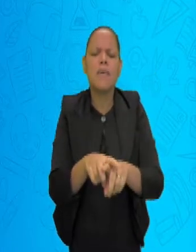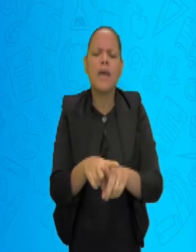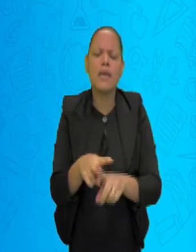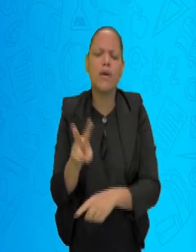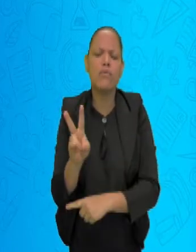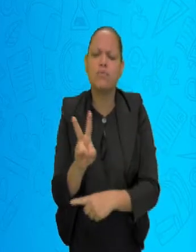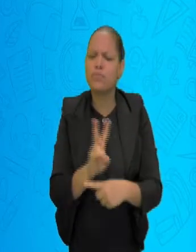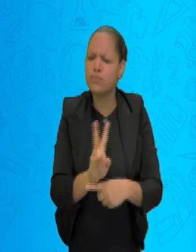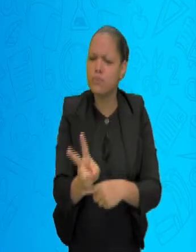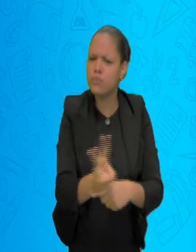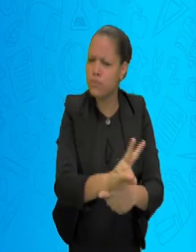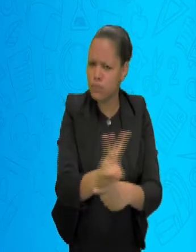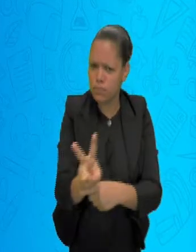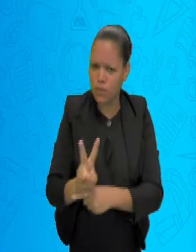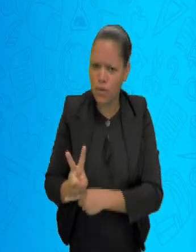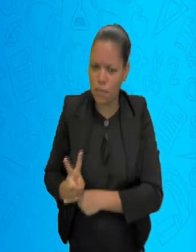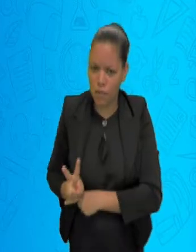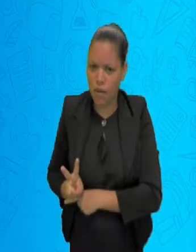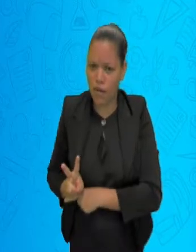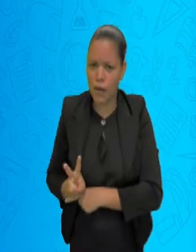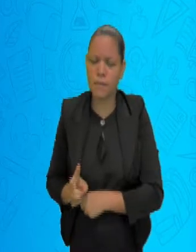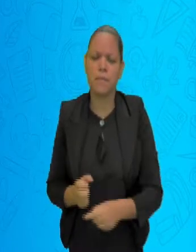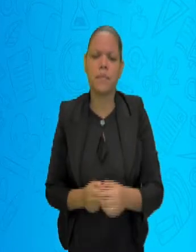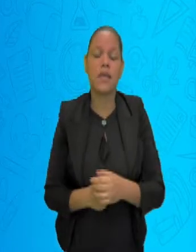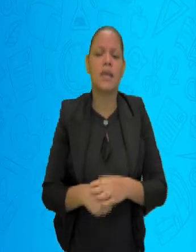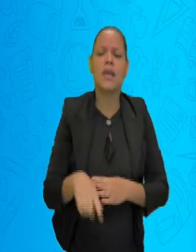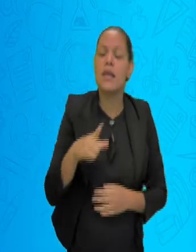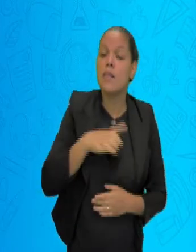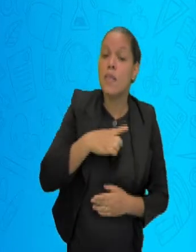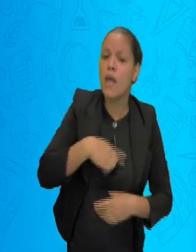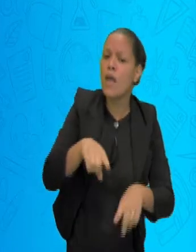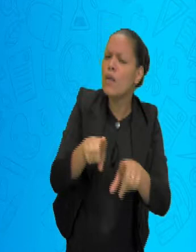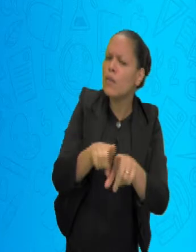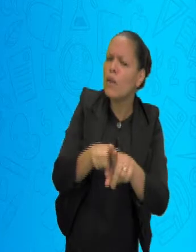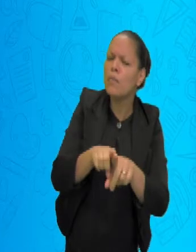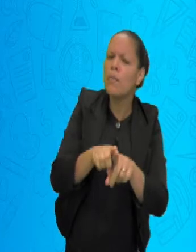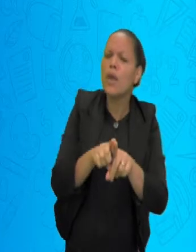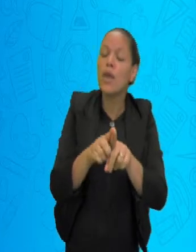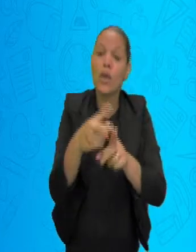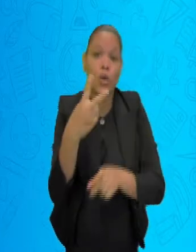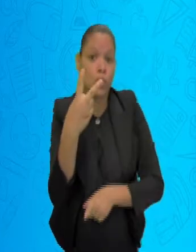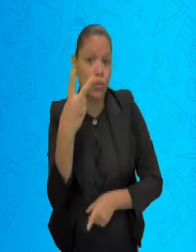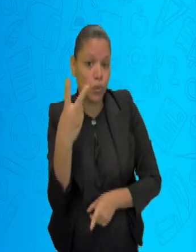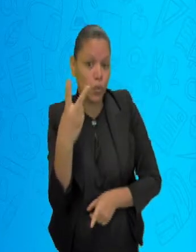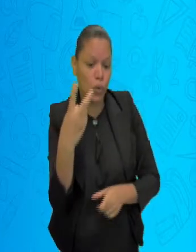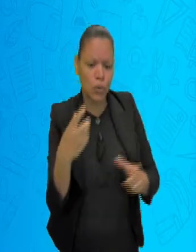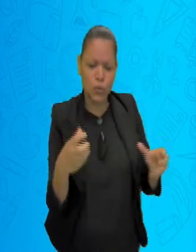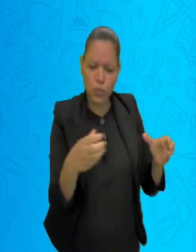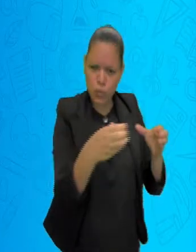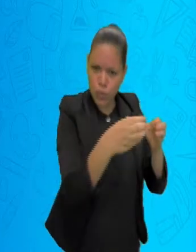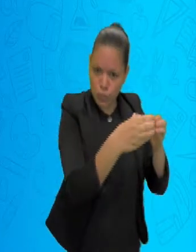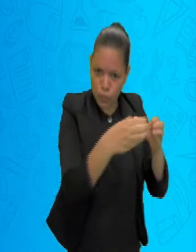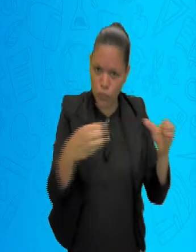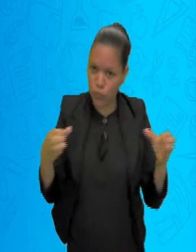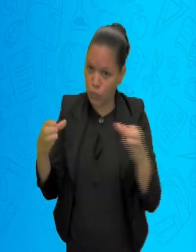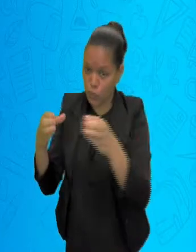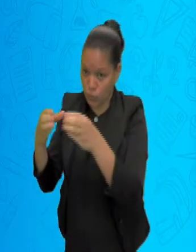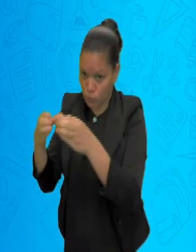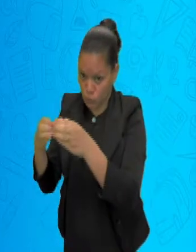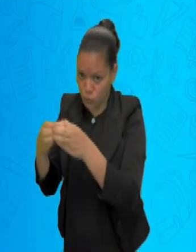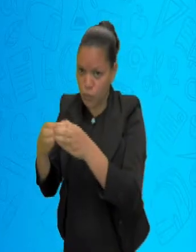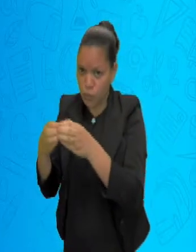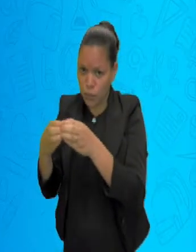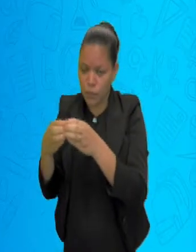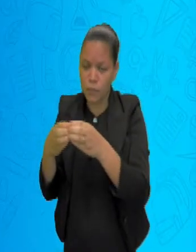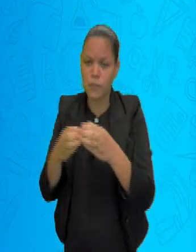gente divide também em 2 setores, em 2 campos, a agricultura e também a